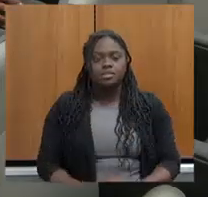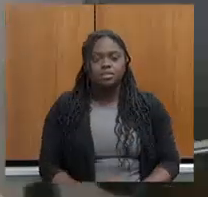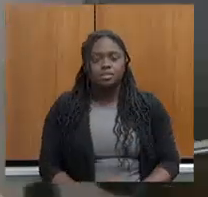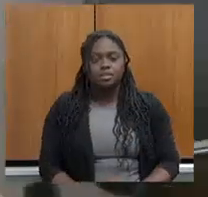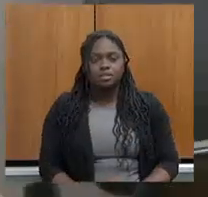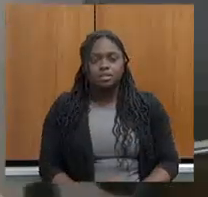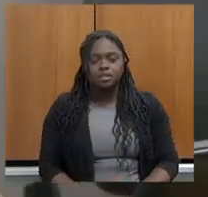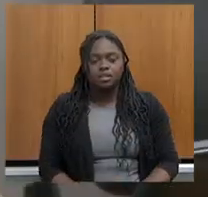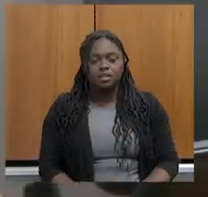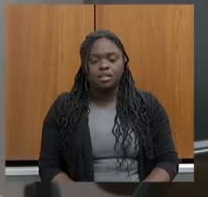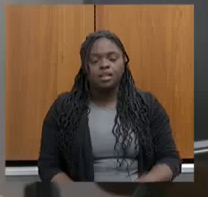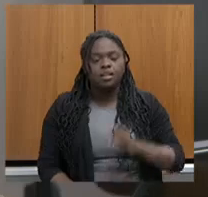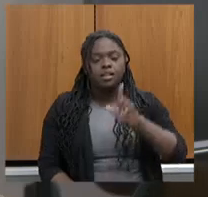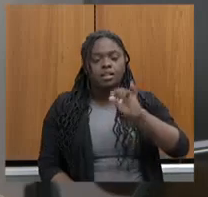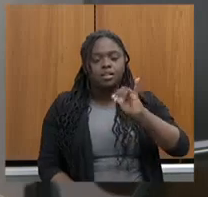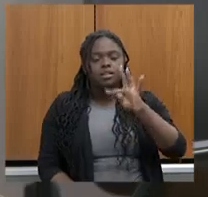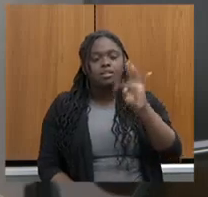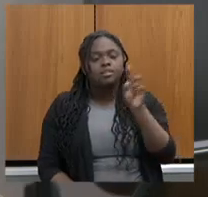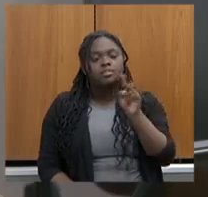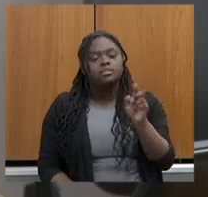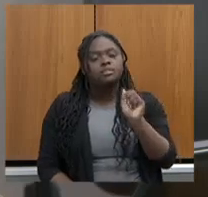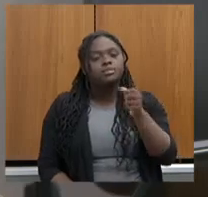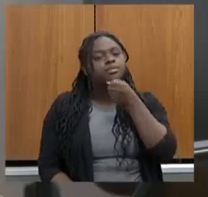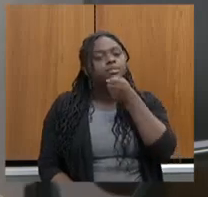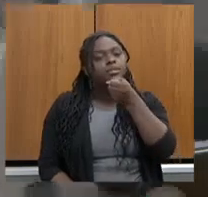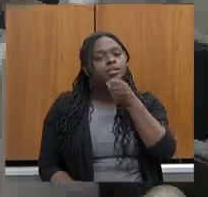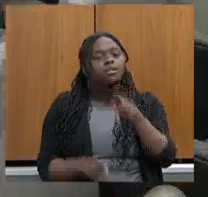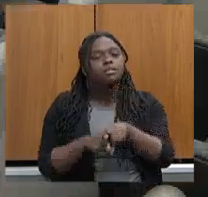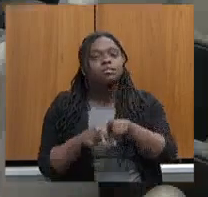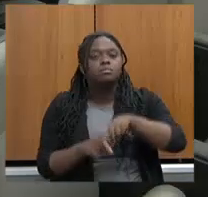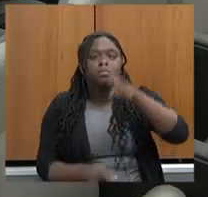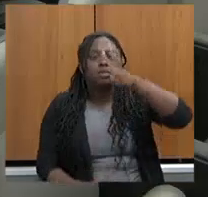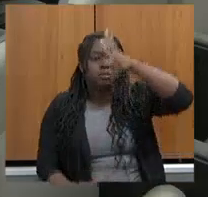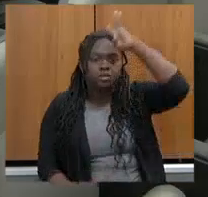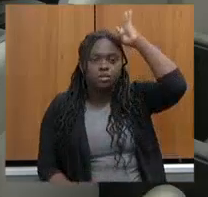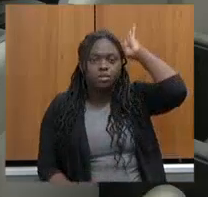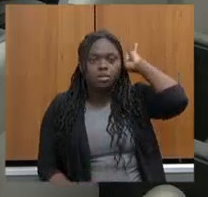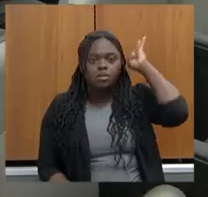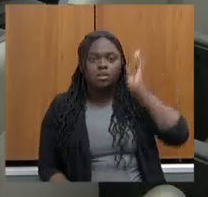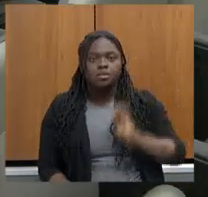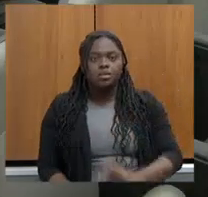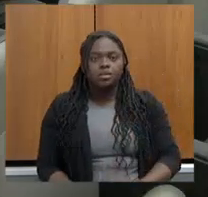litza Alves da Silva jornalista também do Corpo de Bombeiros pizza